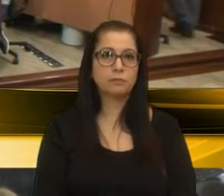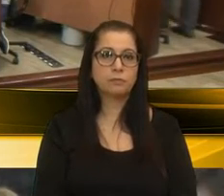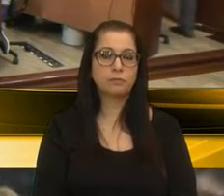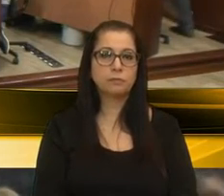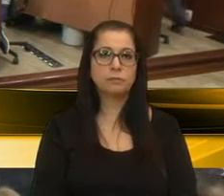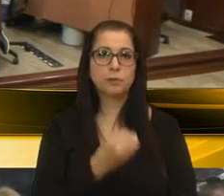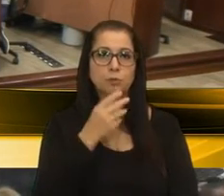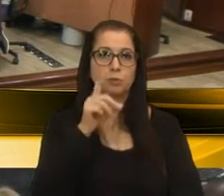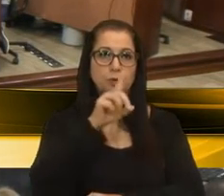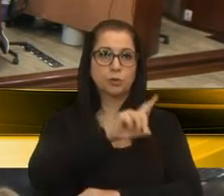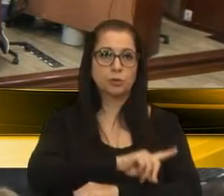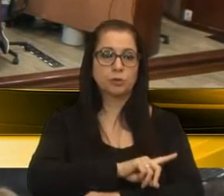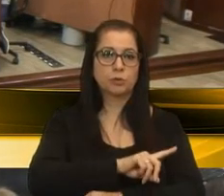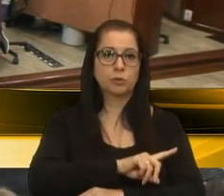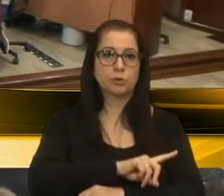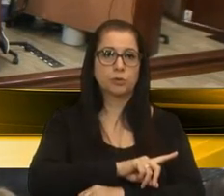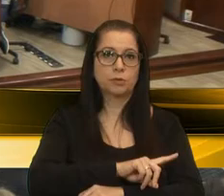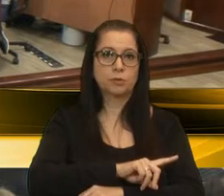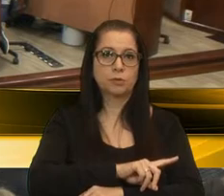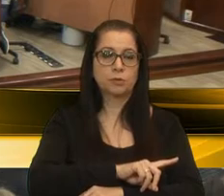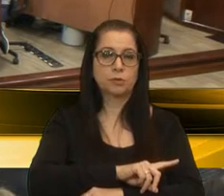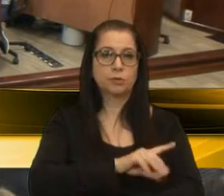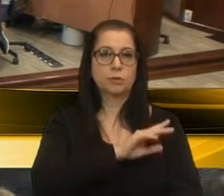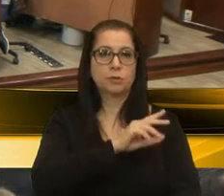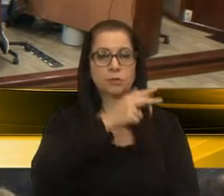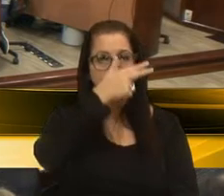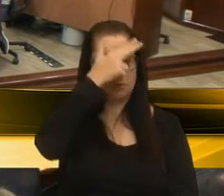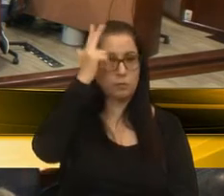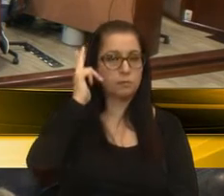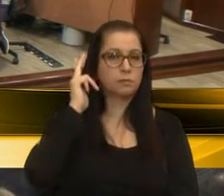Bom dia, presidente Flávio Cassina.